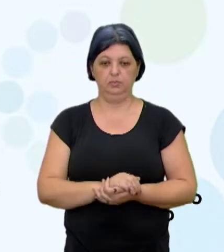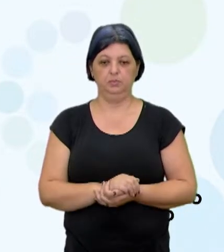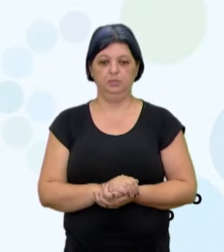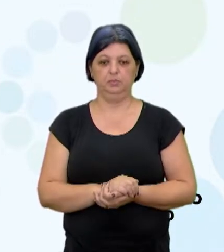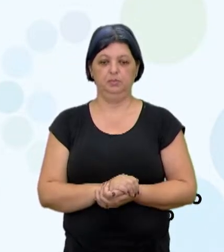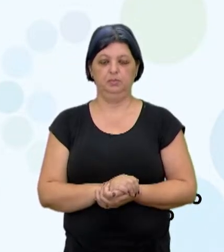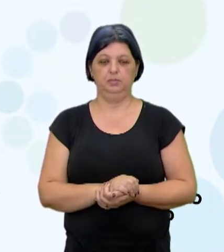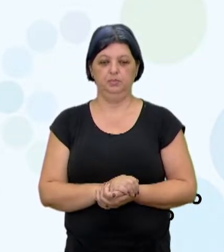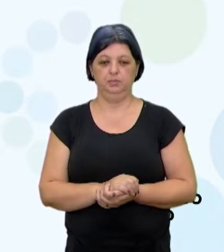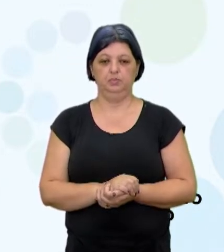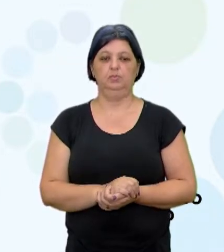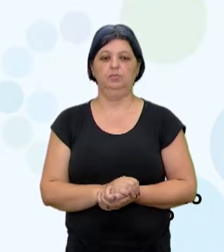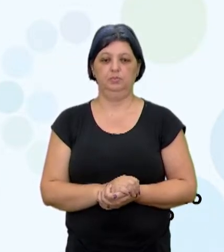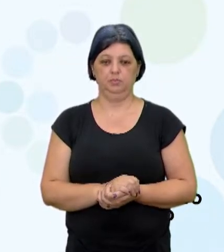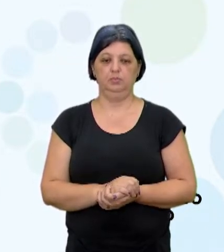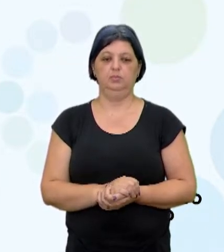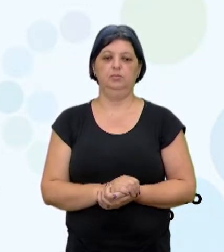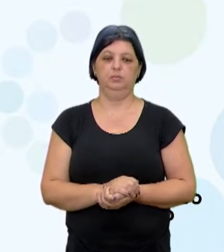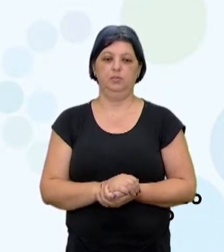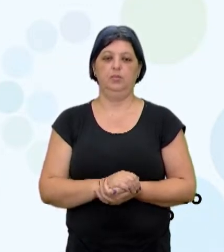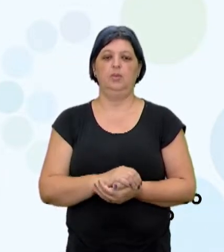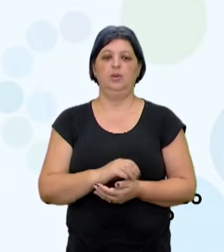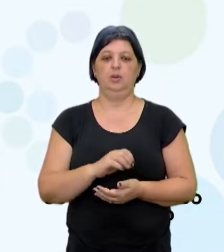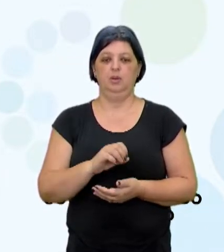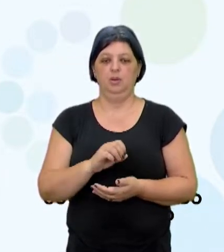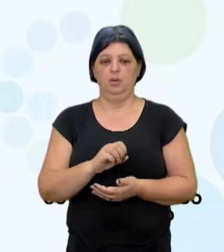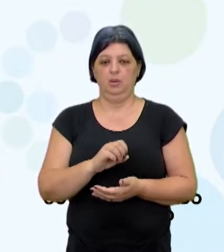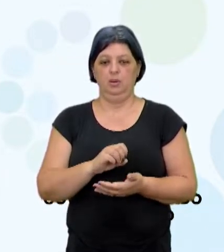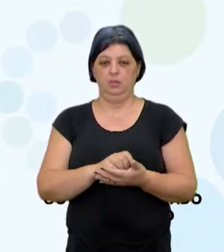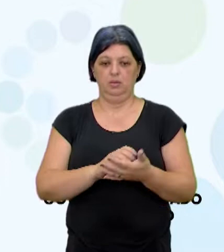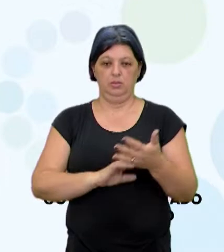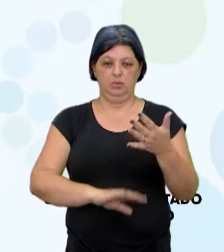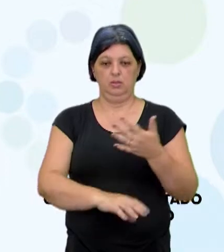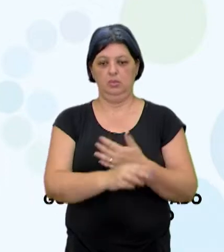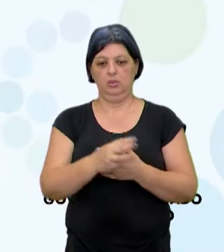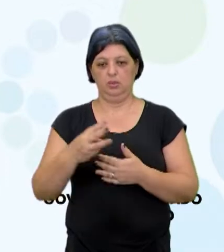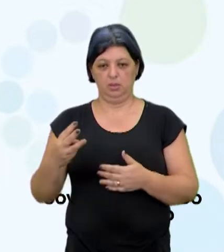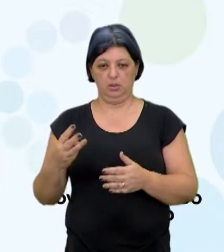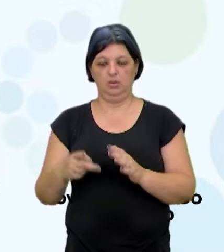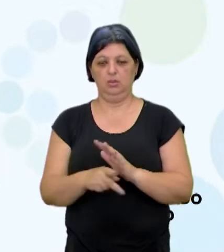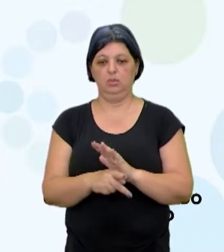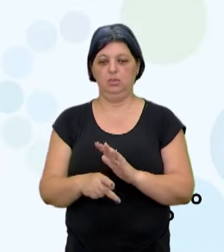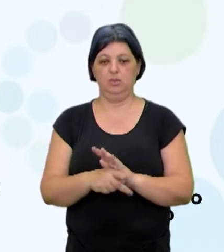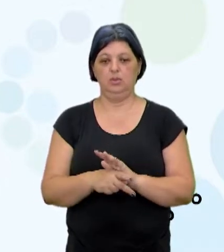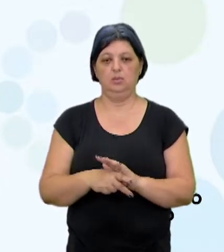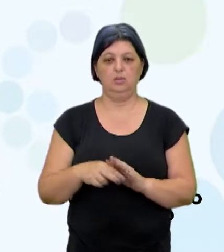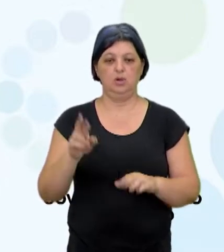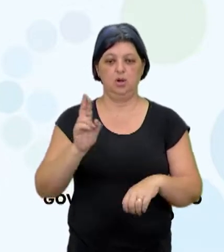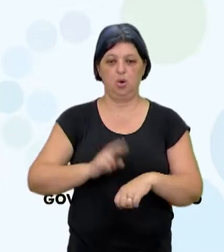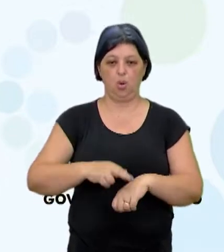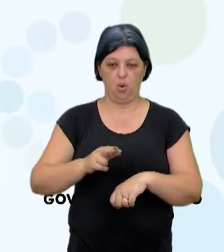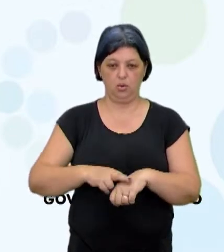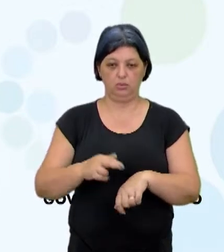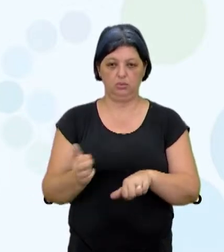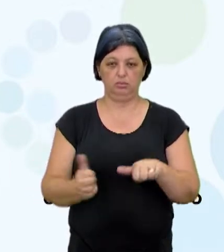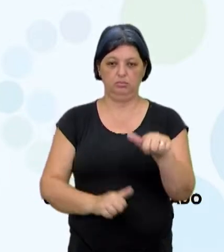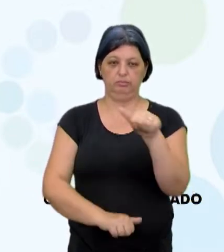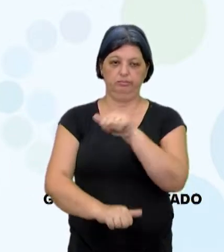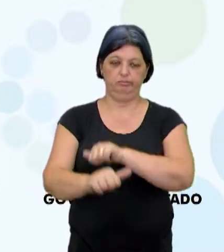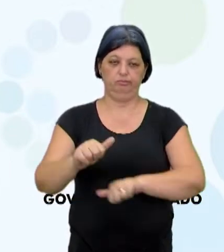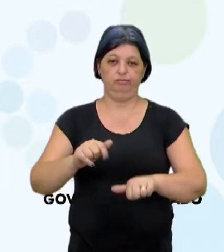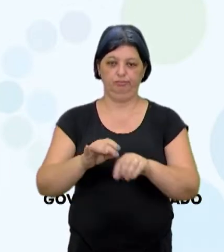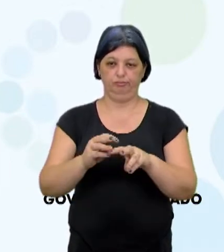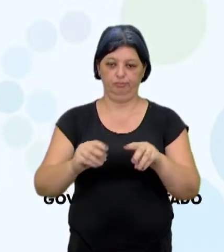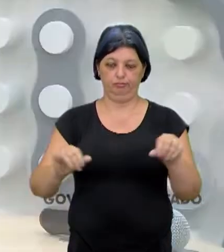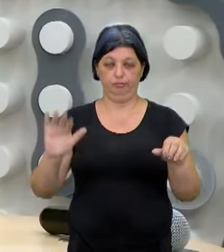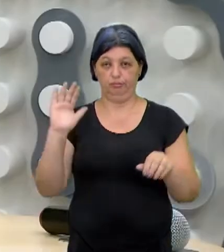E aí, de novo, aí, componente curricular 3, das rochas ao solo, entenda essa transformação. Então,